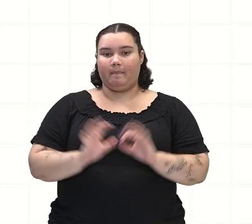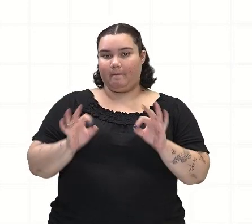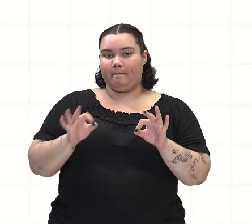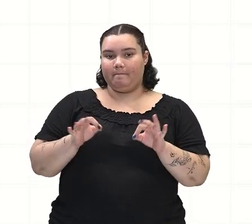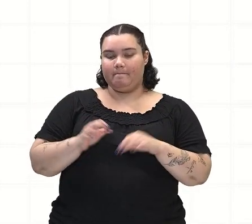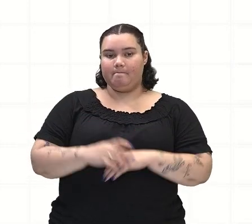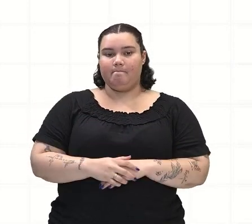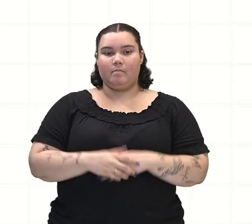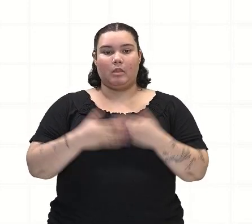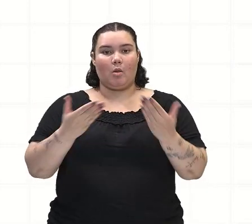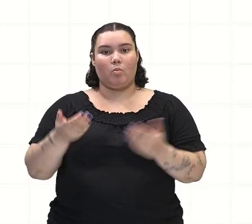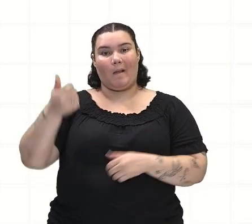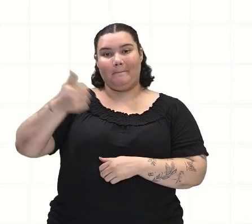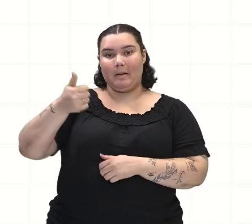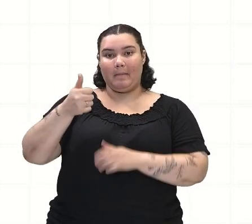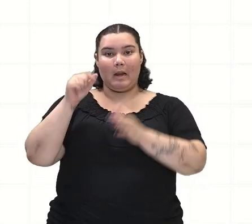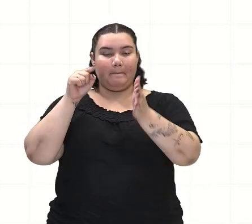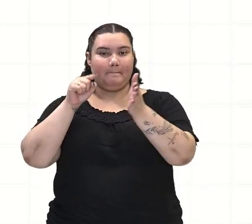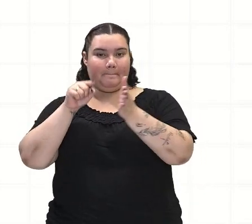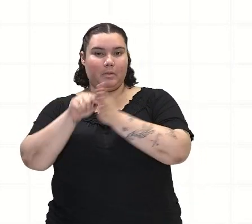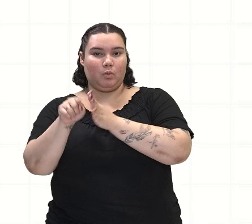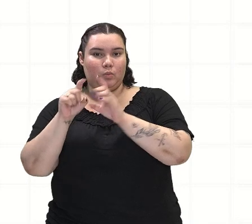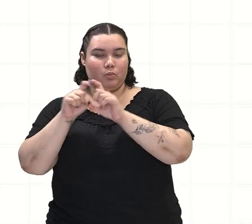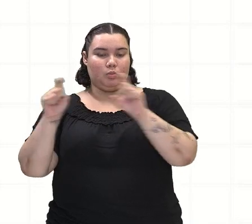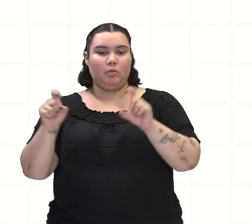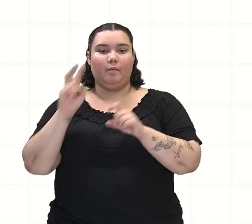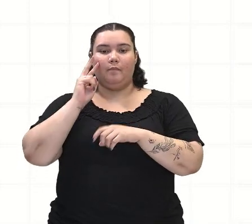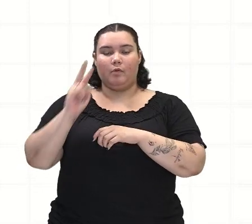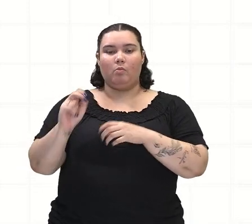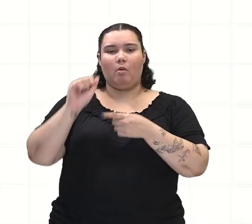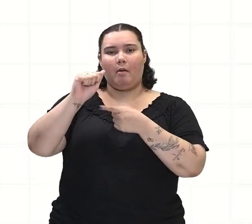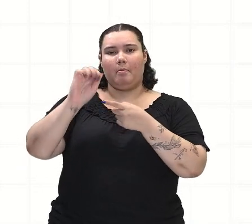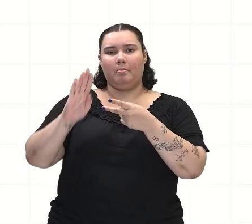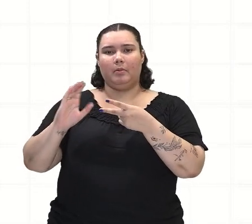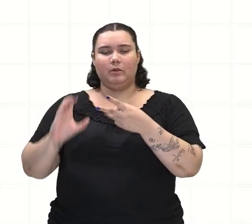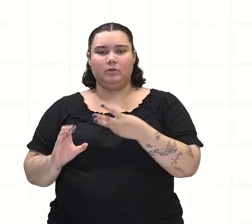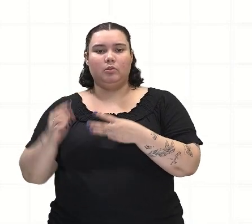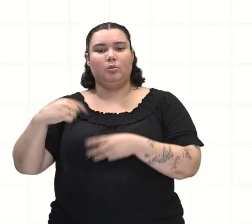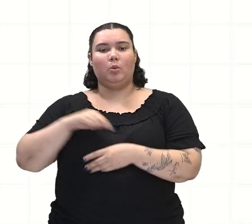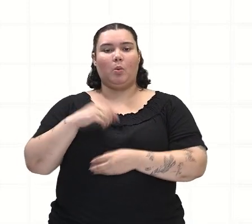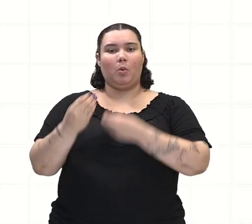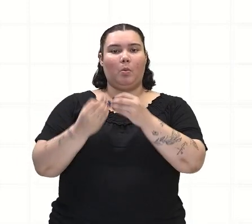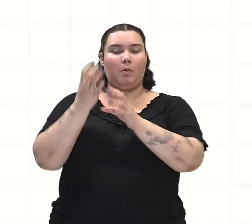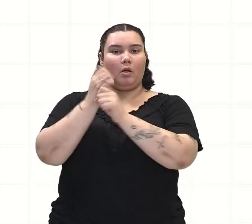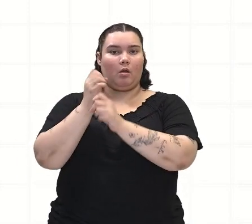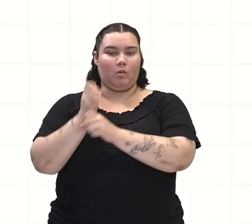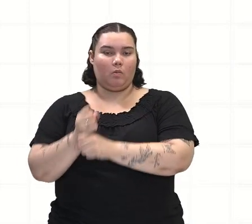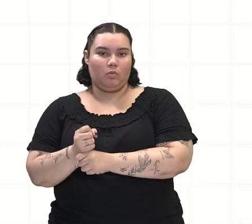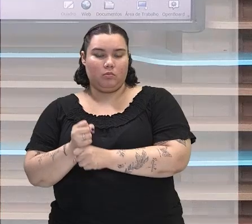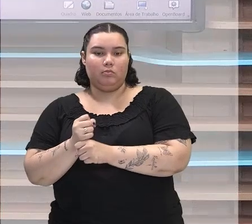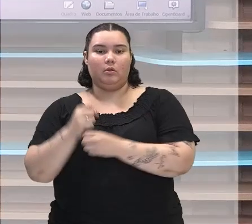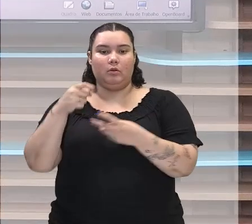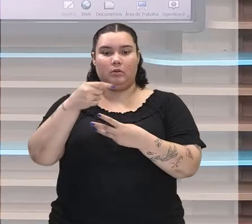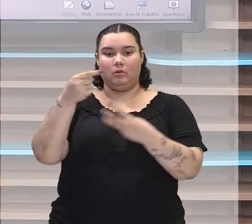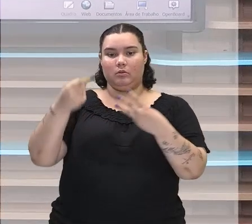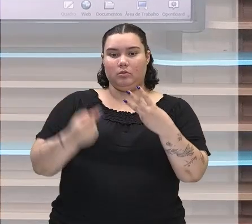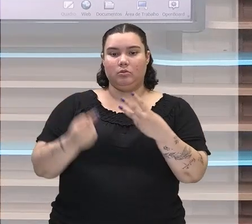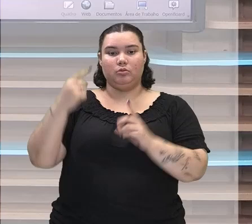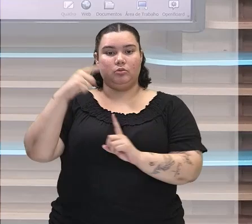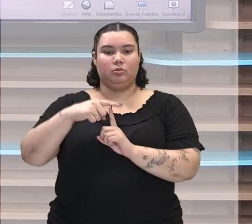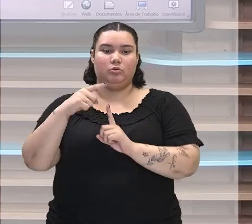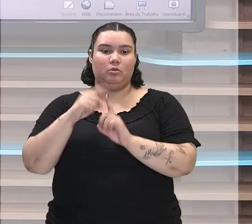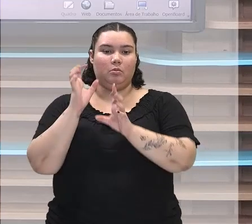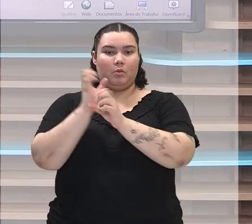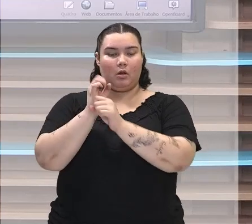Então, nessa primeira questão aí a gente já viu, né, como calcular, a gente viu aí 3 jeitos, né,